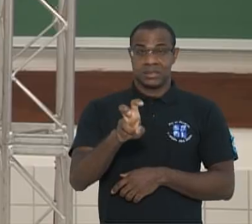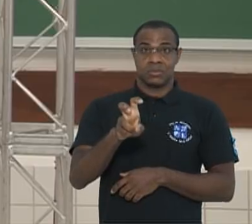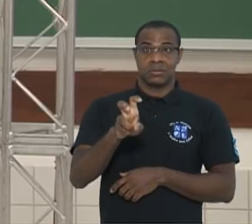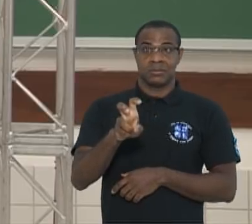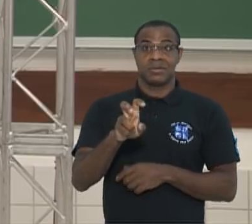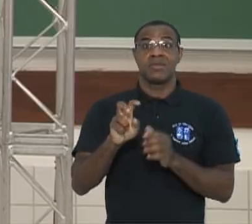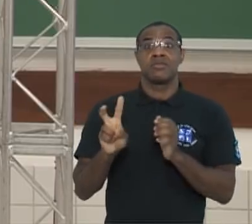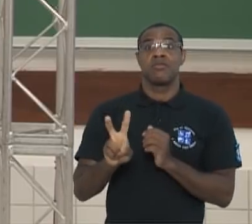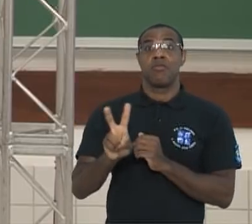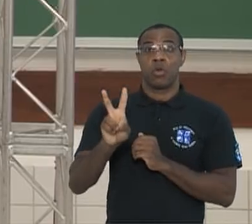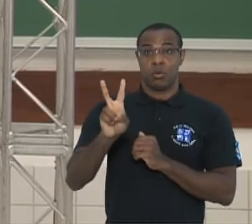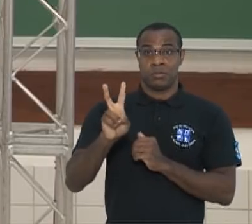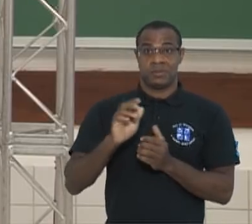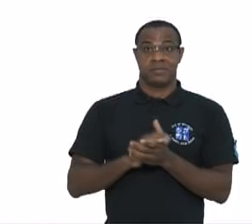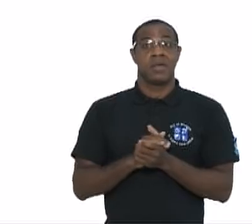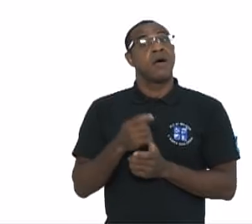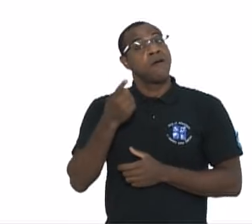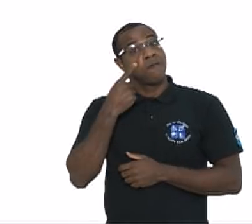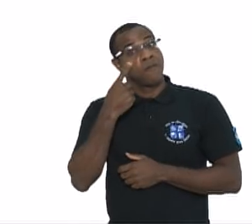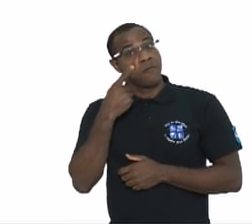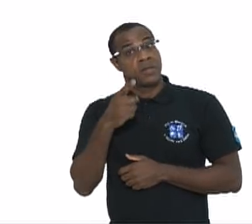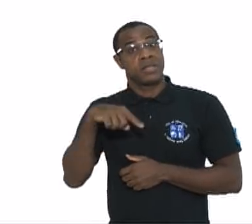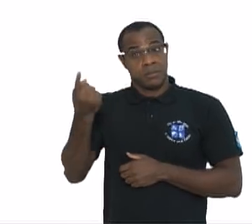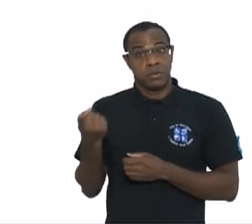E já retornaremos, tá bom? Vamos lá.